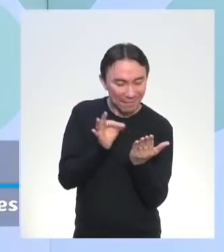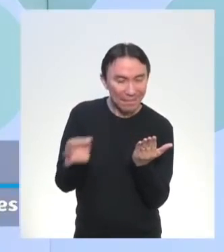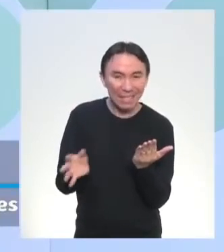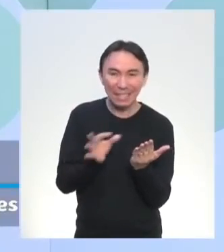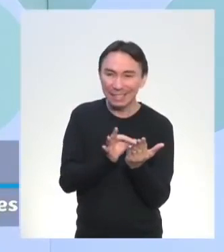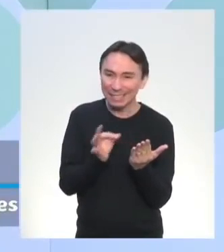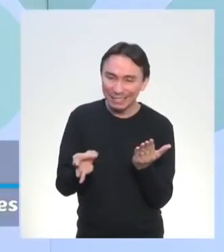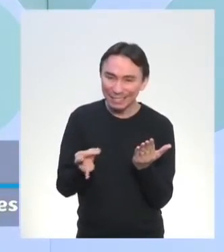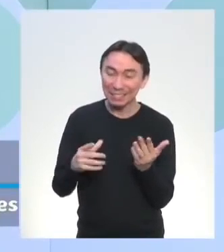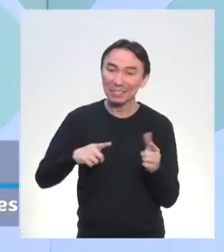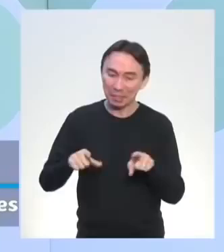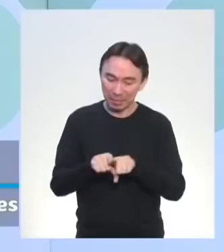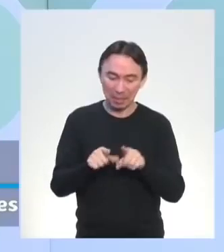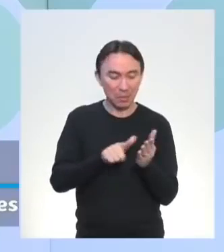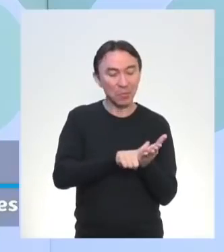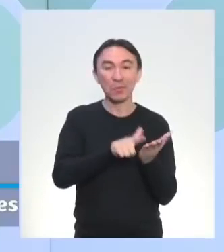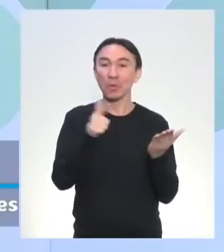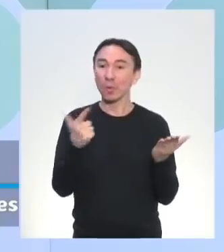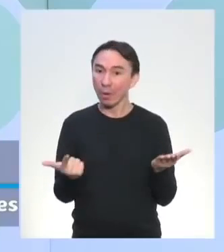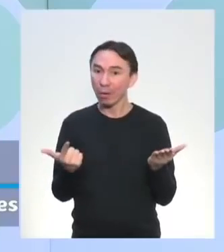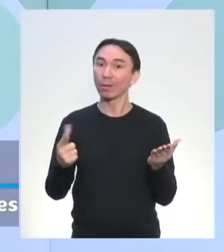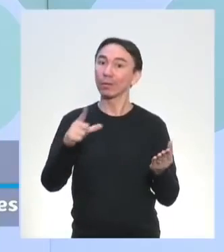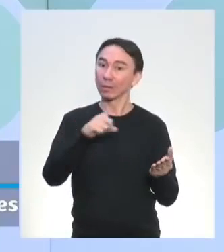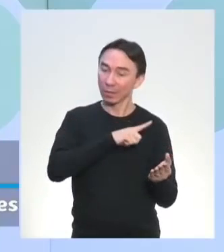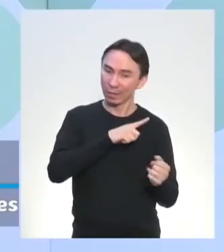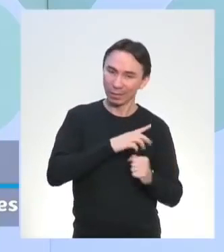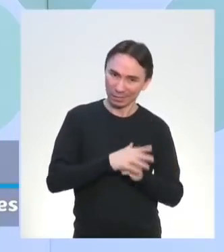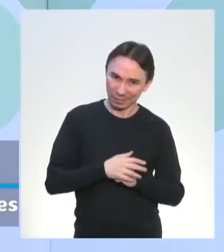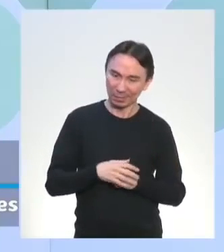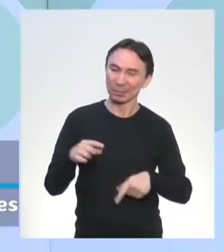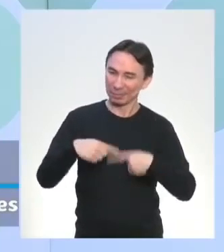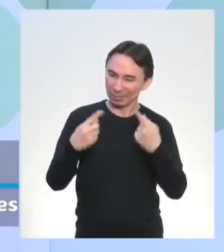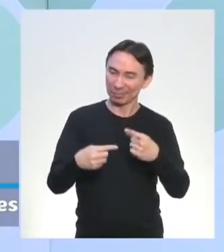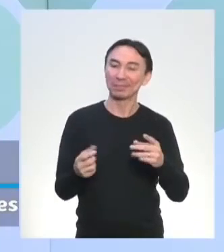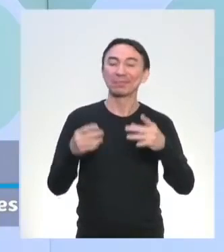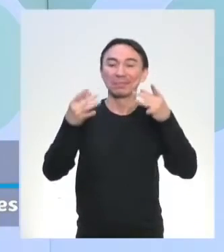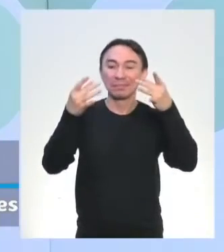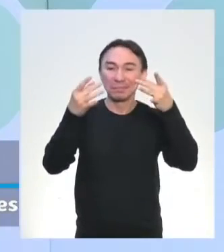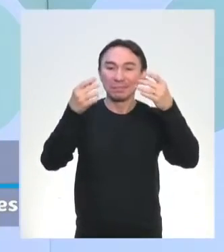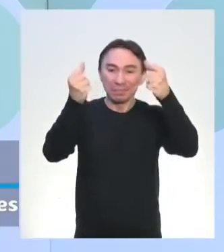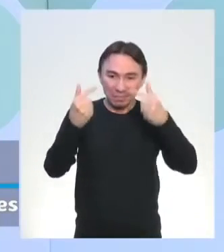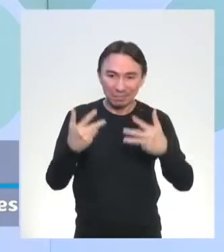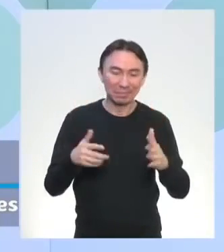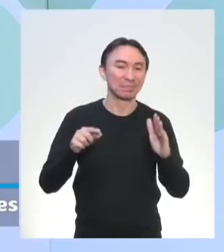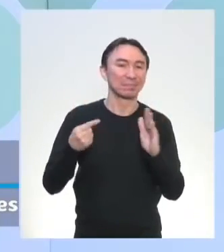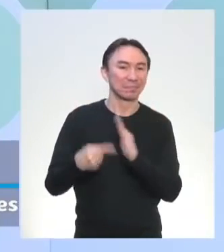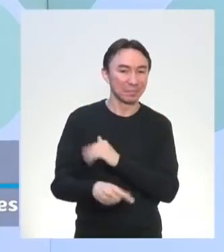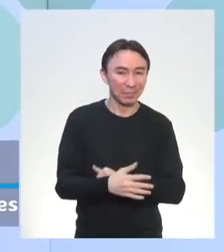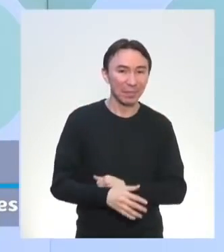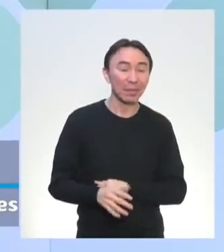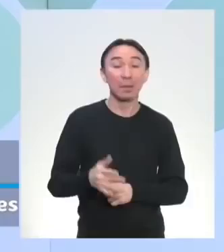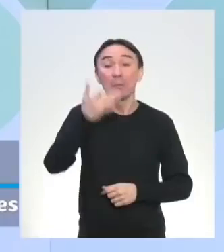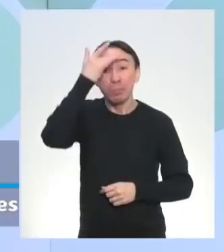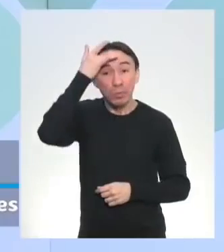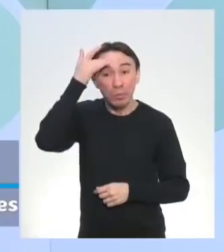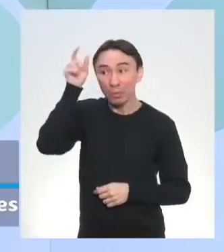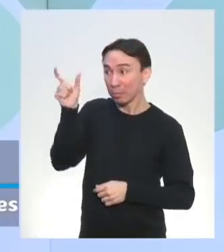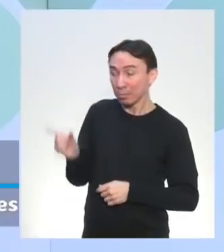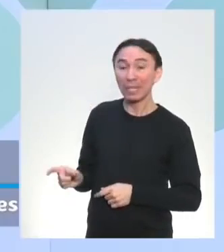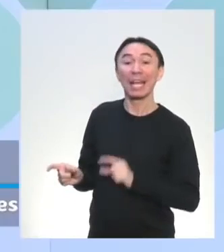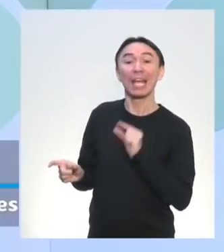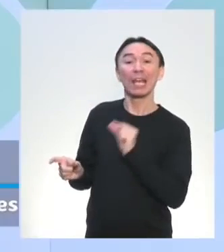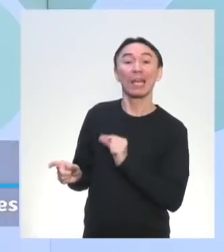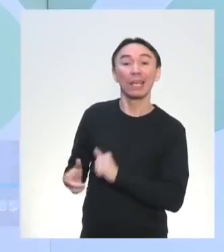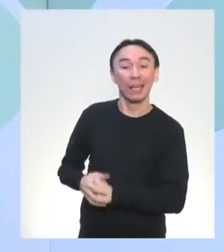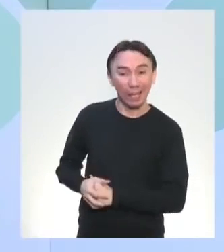jornais, Então, vamos falar um pouquinho sobre ela, mas vamos falar um pouquinho mais também sobre quem estava por trás da Mafalda, Próximo